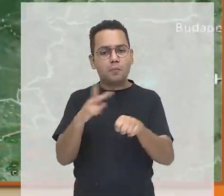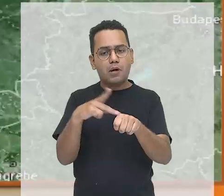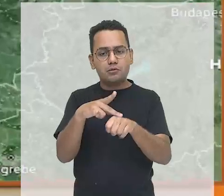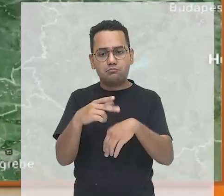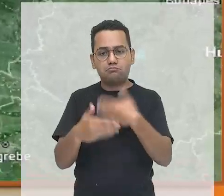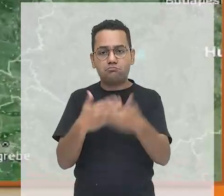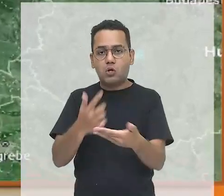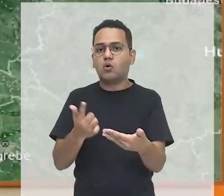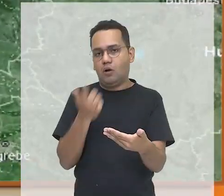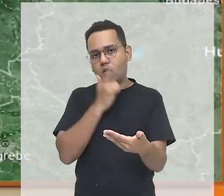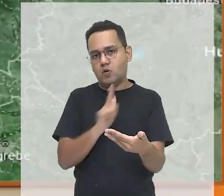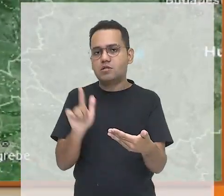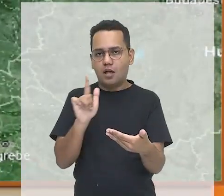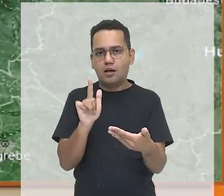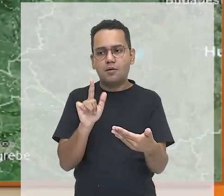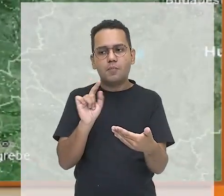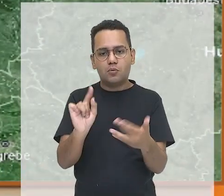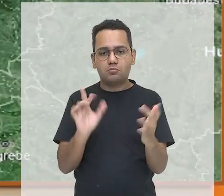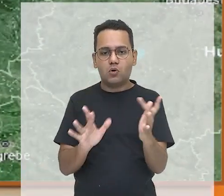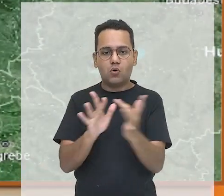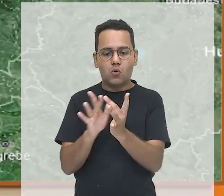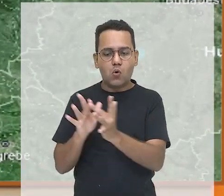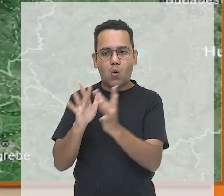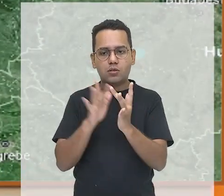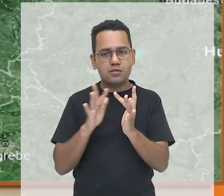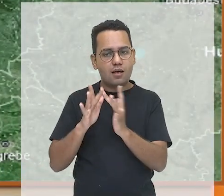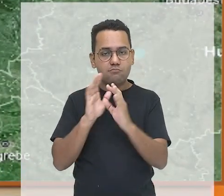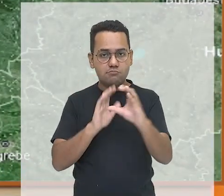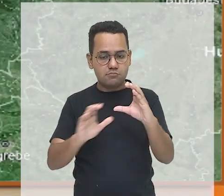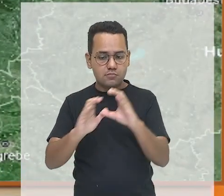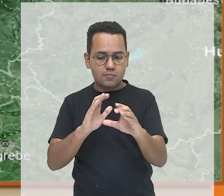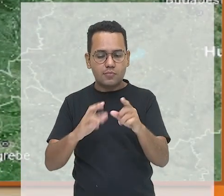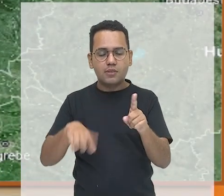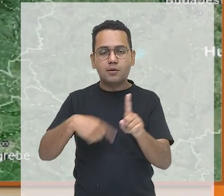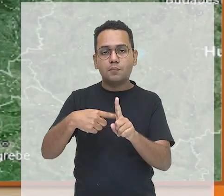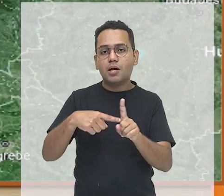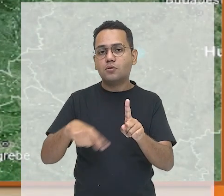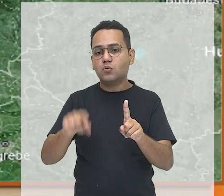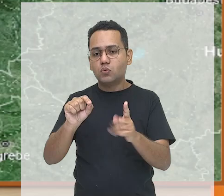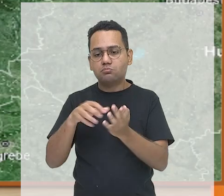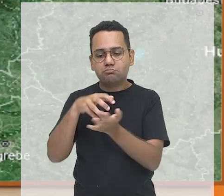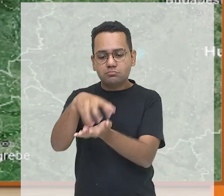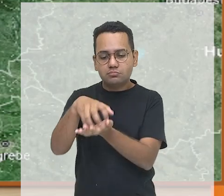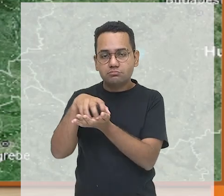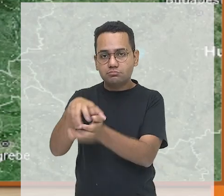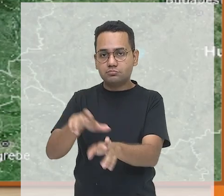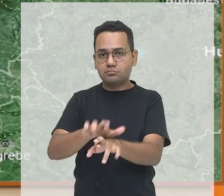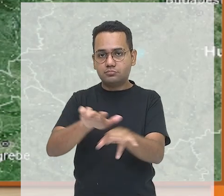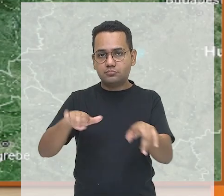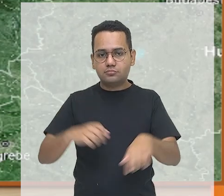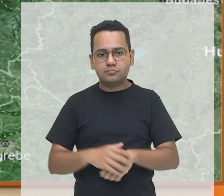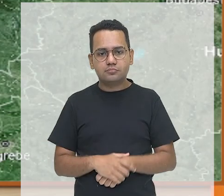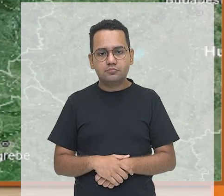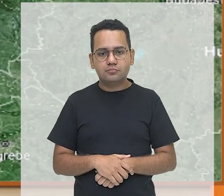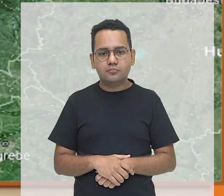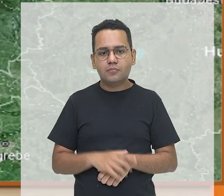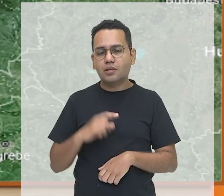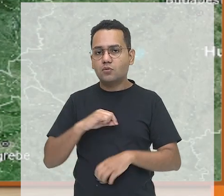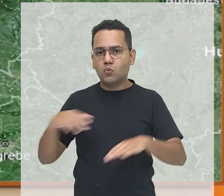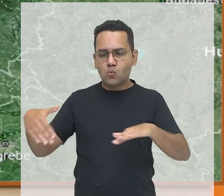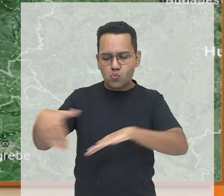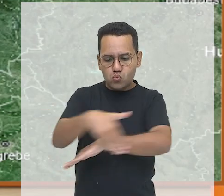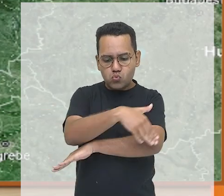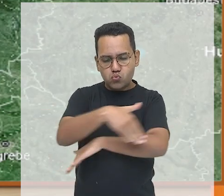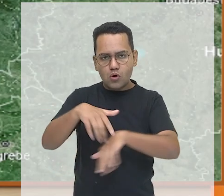essa conexão, principalmente através dos meios de comunicação e os meios de transporte, porque lá as rodovias,